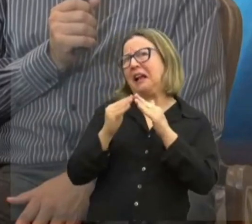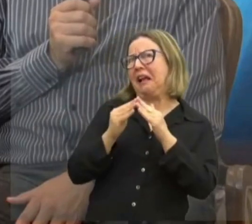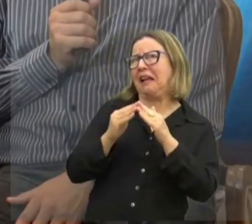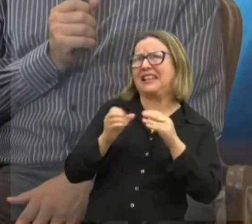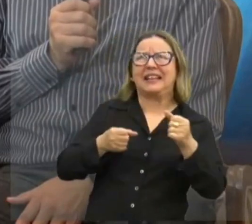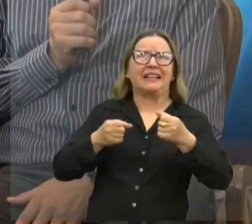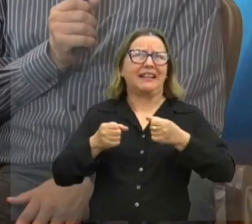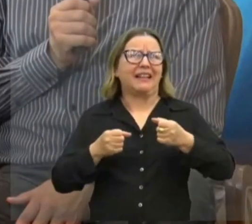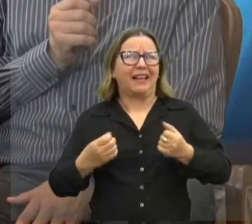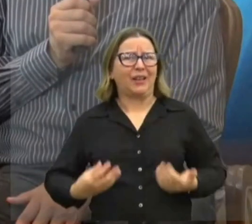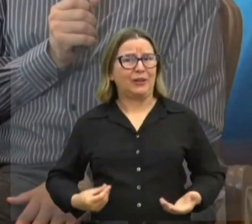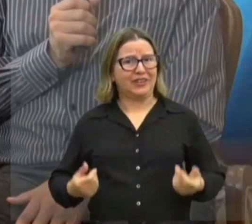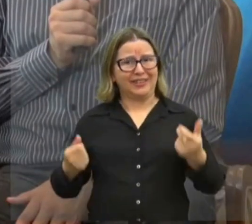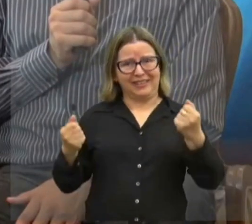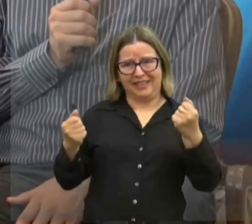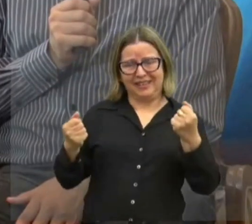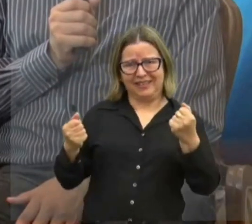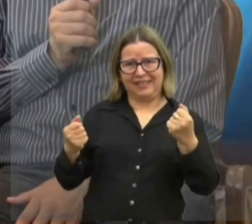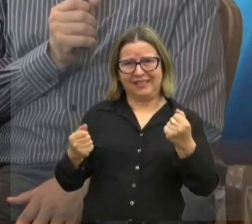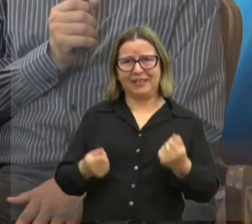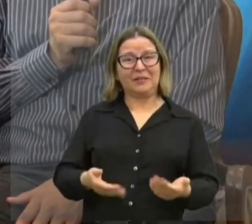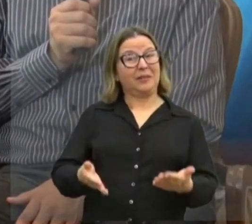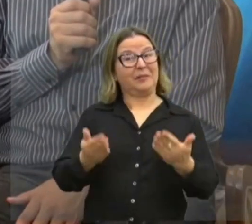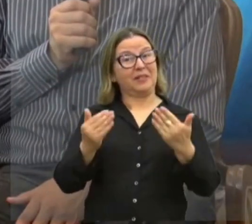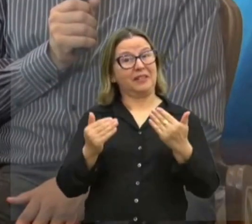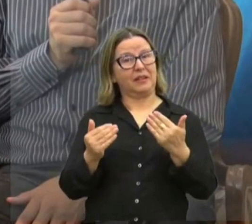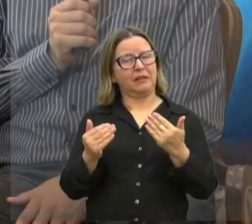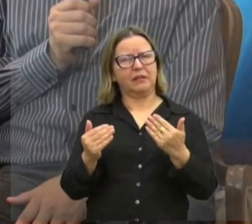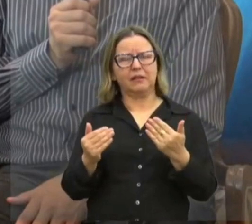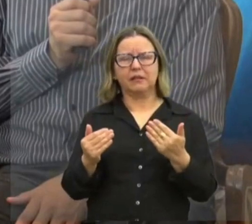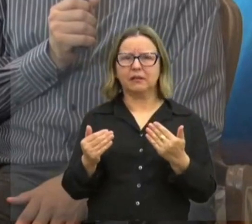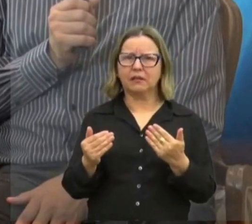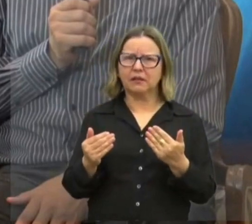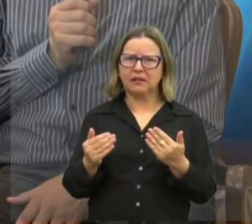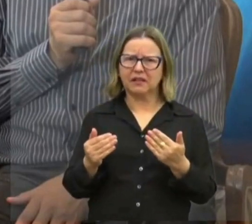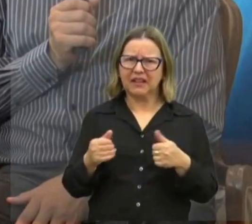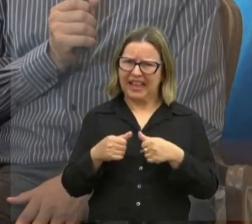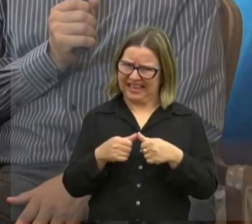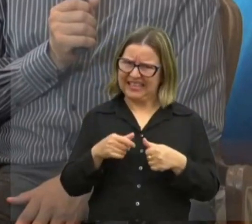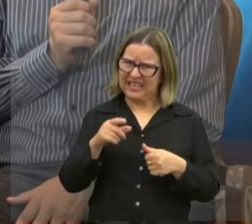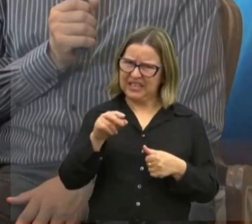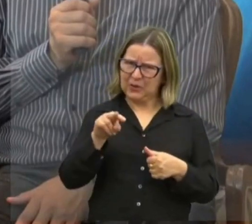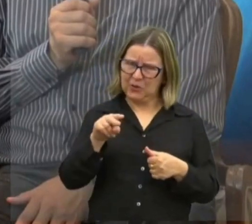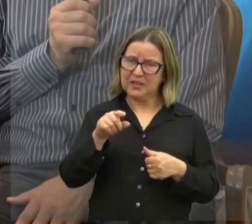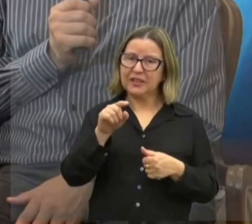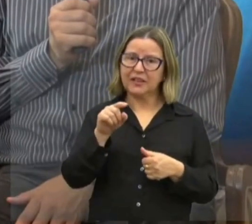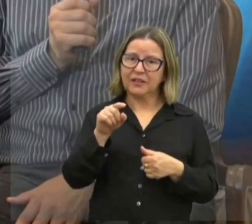dar dinheiro, vai me dar... Será que são essas coisas que você precisa?